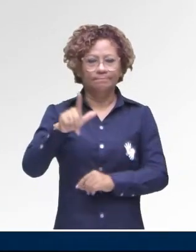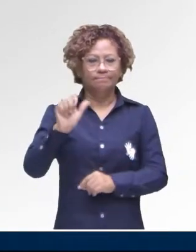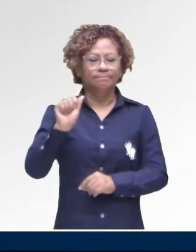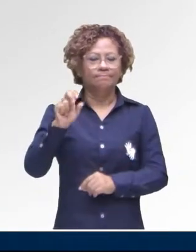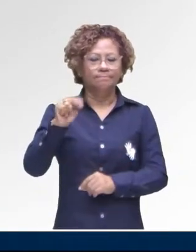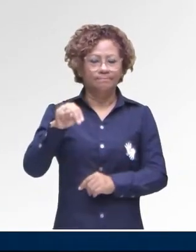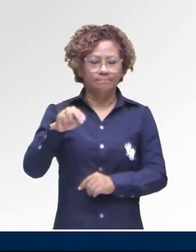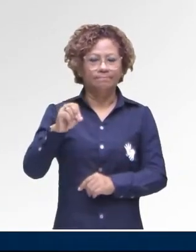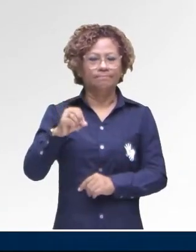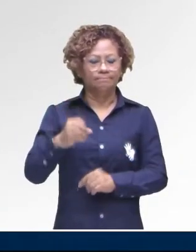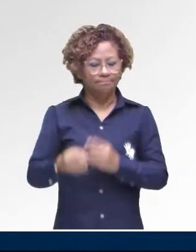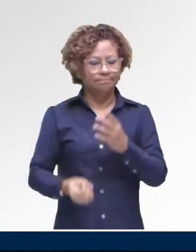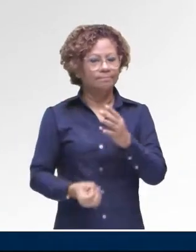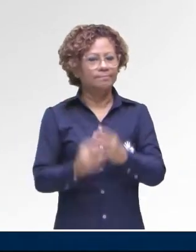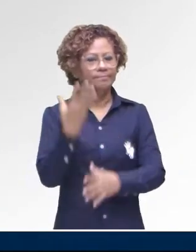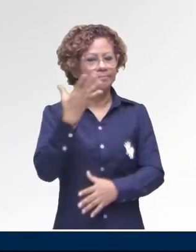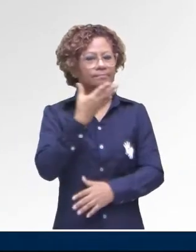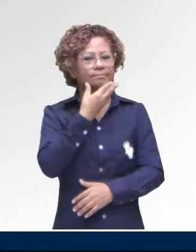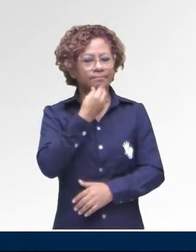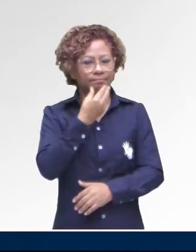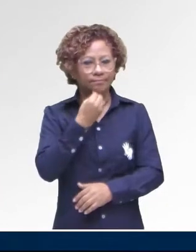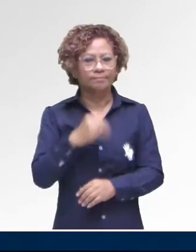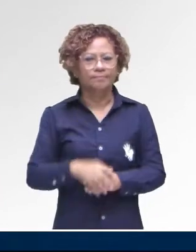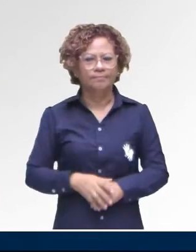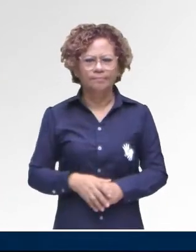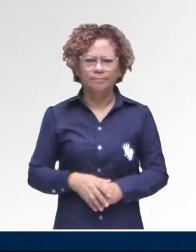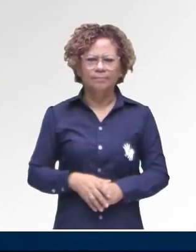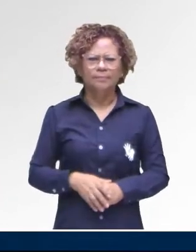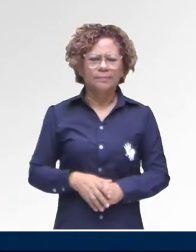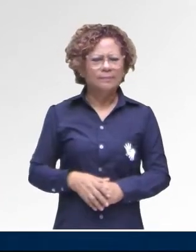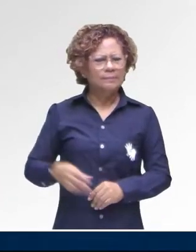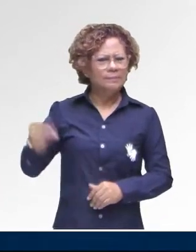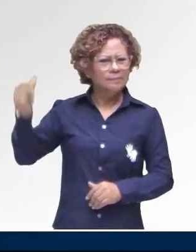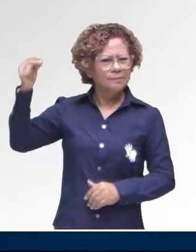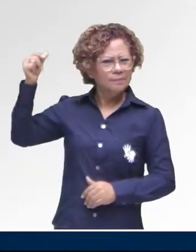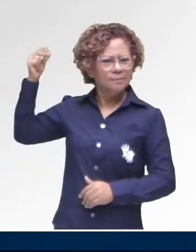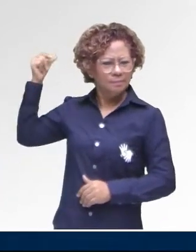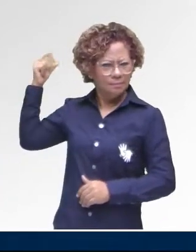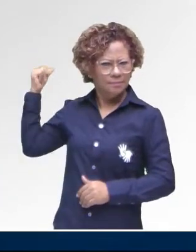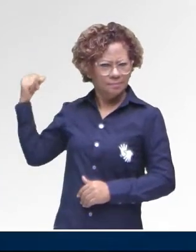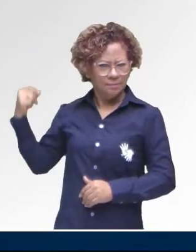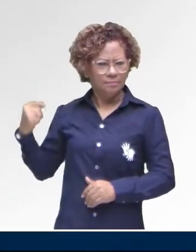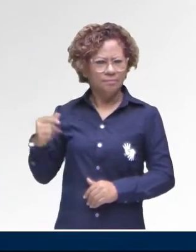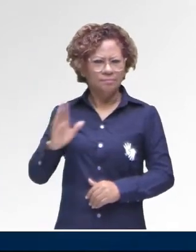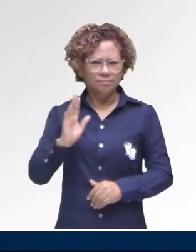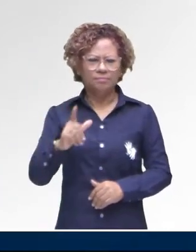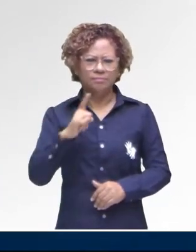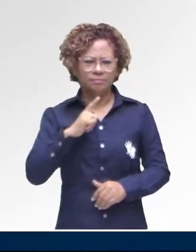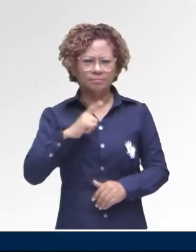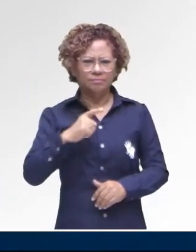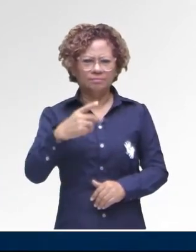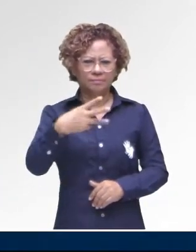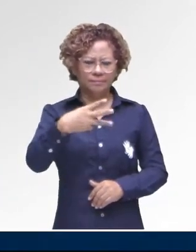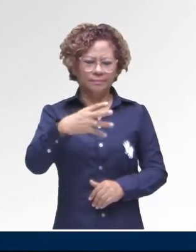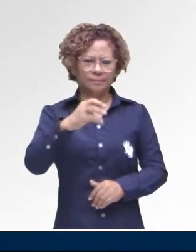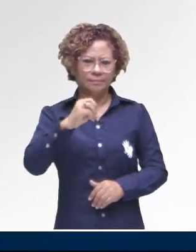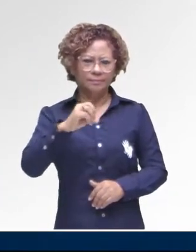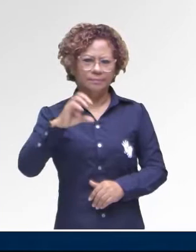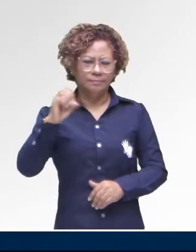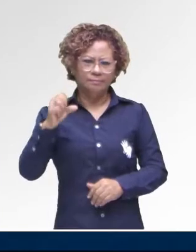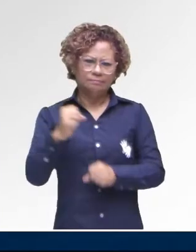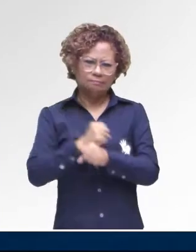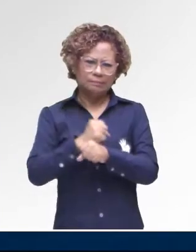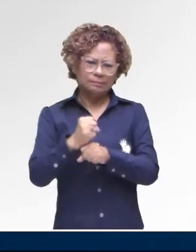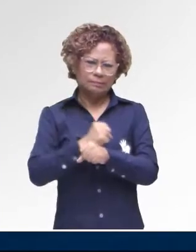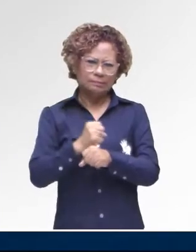conceitos primitivos, eles vêm há muito tempo, 300 anos antes de Cristo. Então vamos ver agora mais um pouco